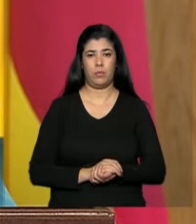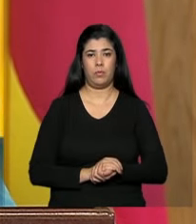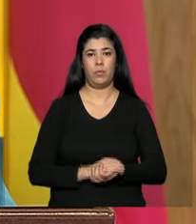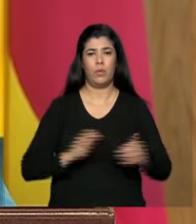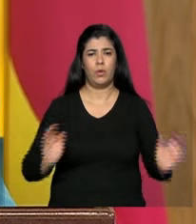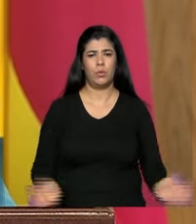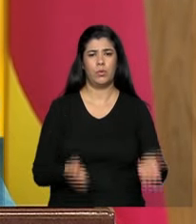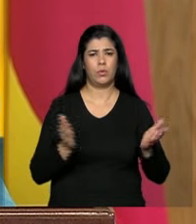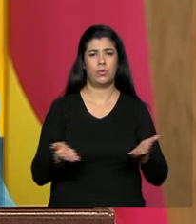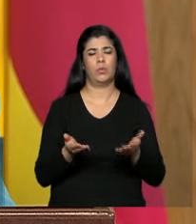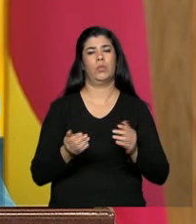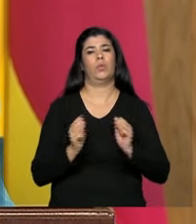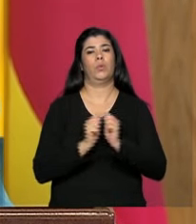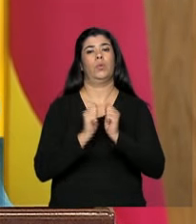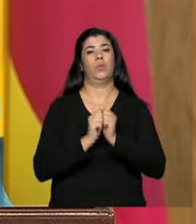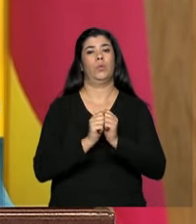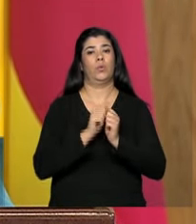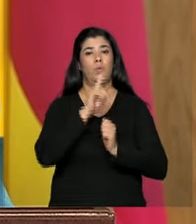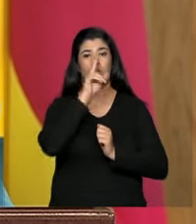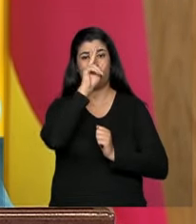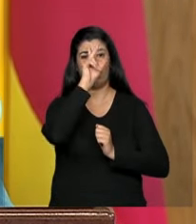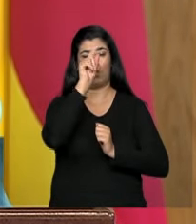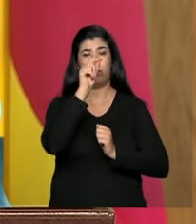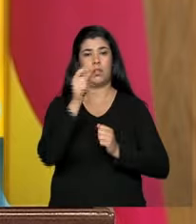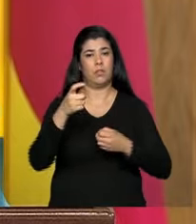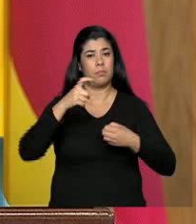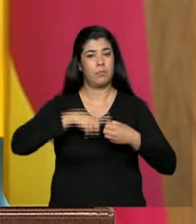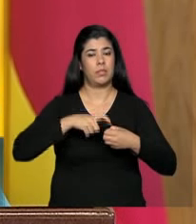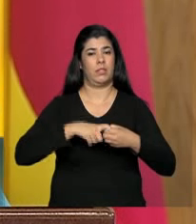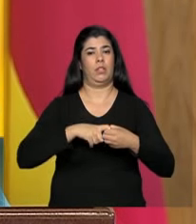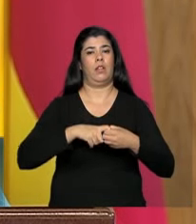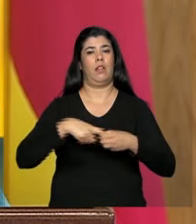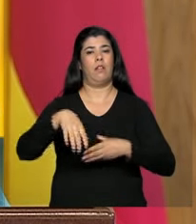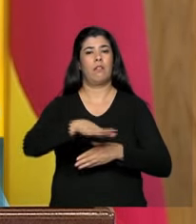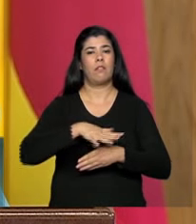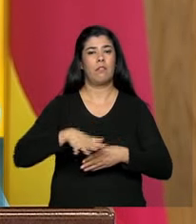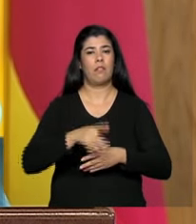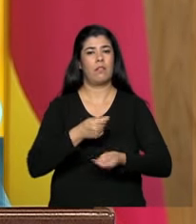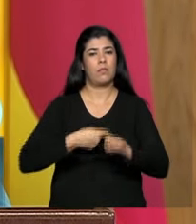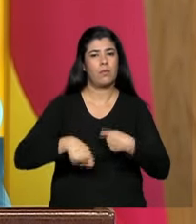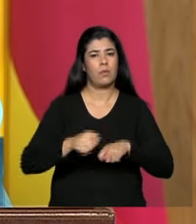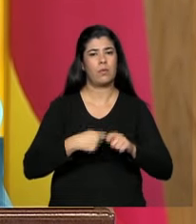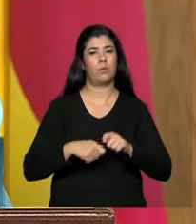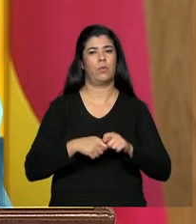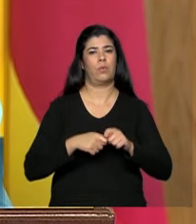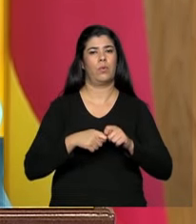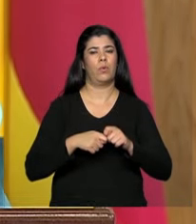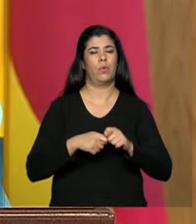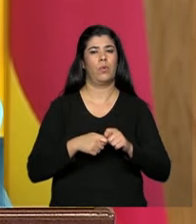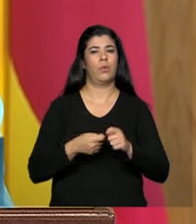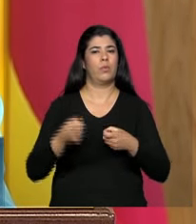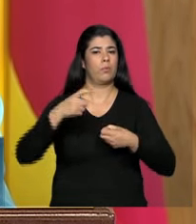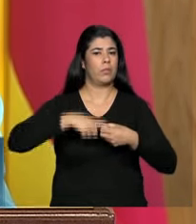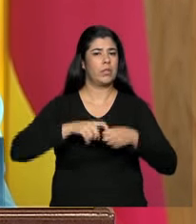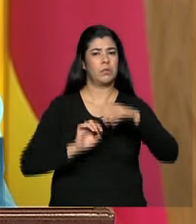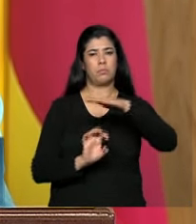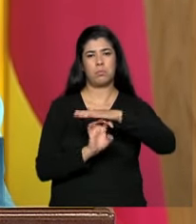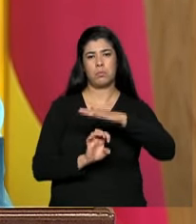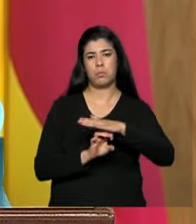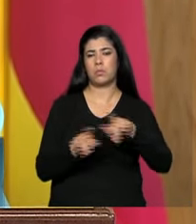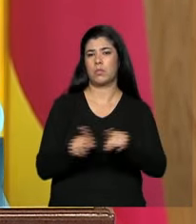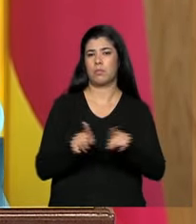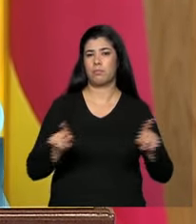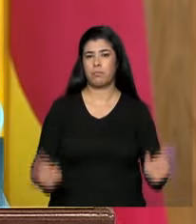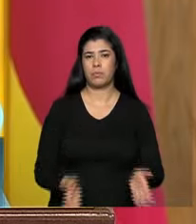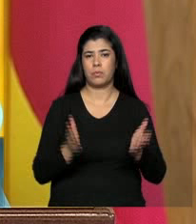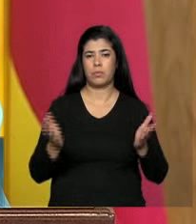Estimulamos também o fortalecimento das parcerias, dos negócios entre nossos empresários, incluindo fomento